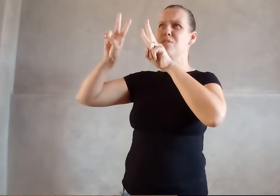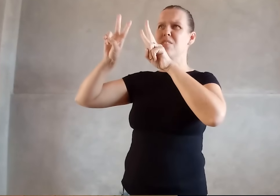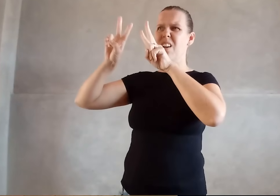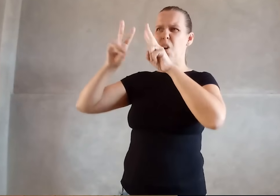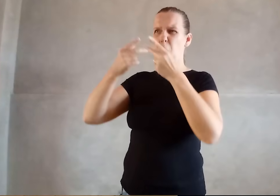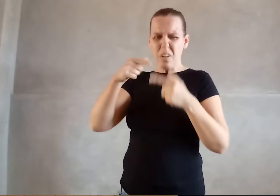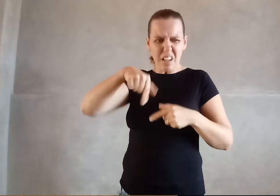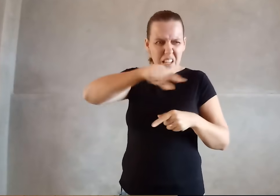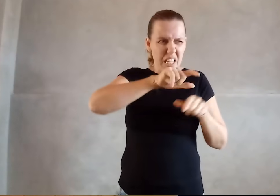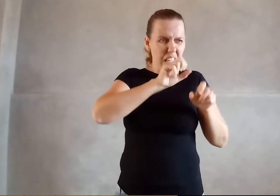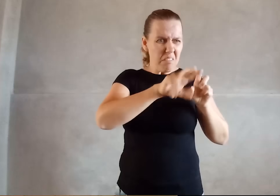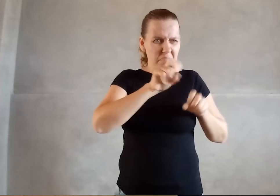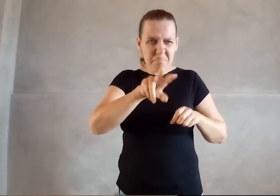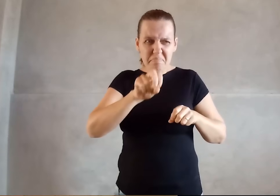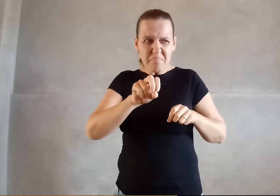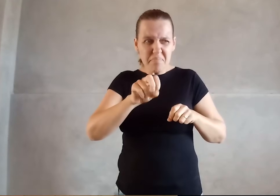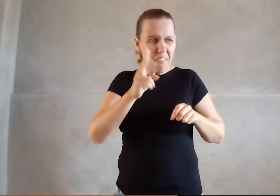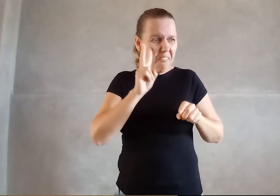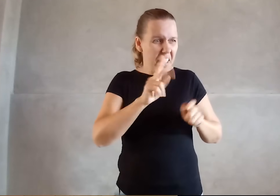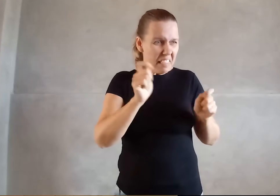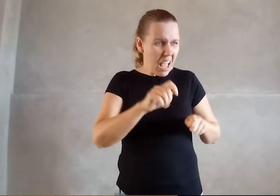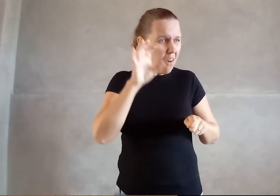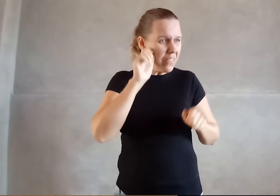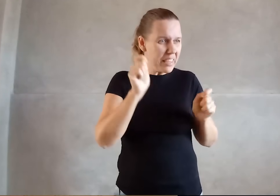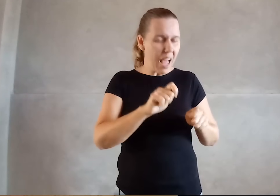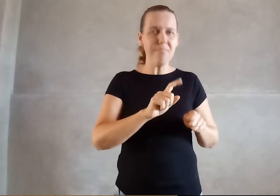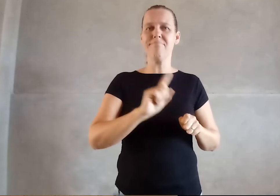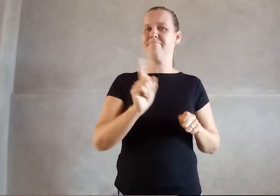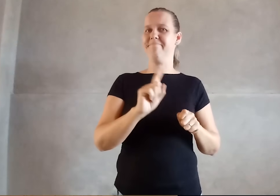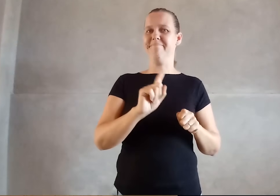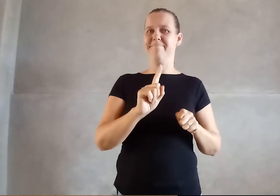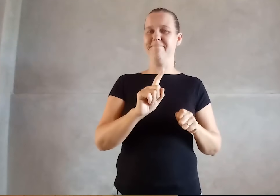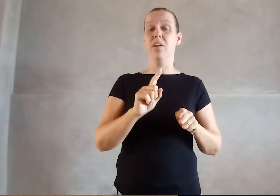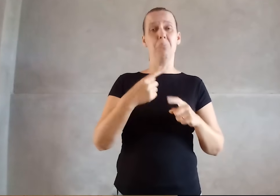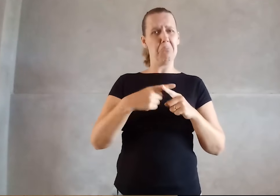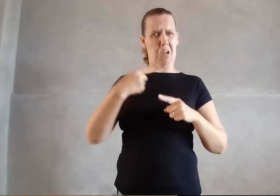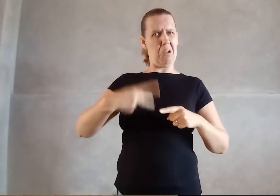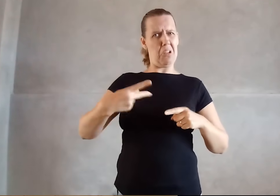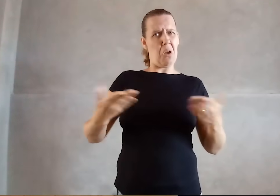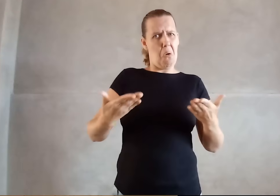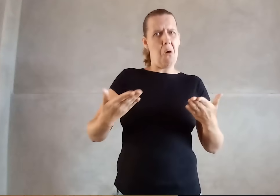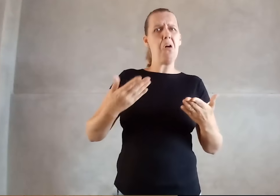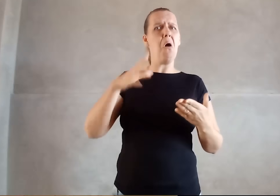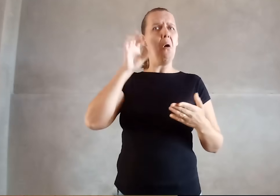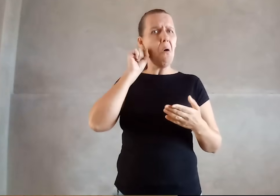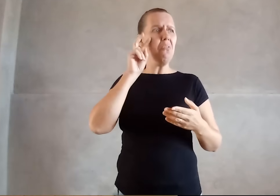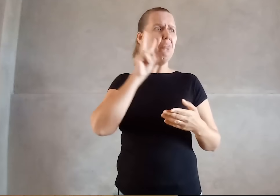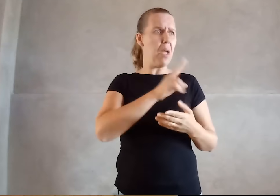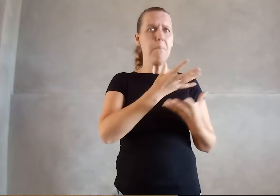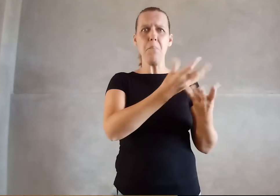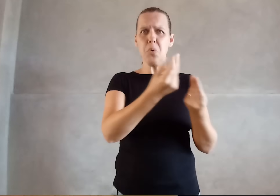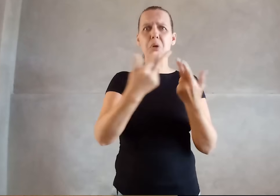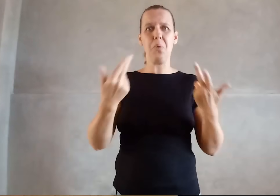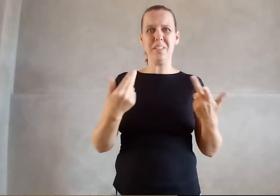Porque nós temos ouvido muita coisa, visto muita coisa. Ele diz, não fixe os seus olhos nisso, mas no que não se vê,